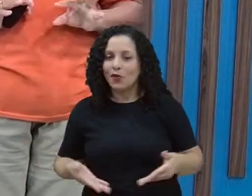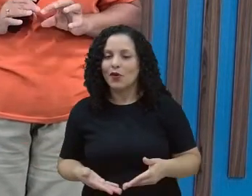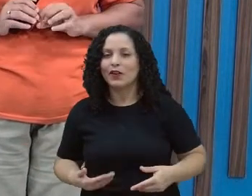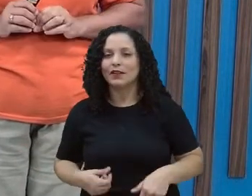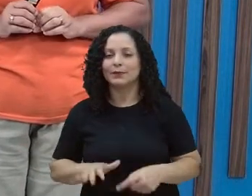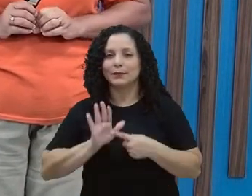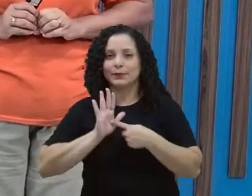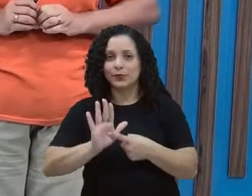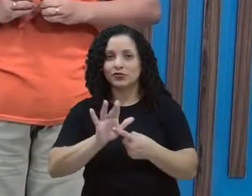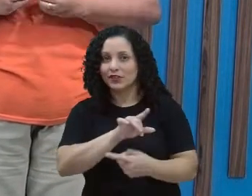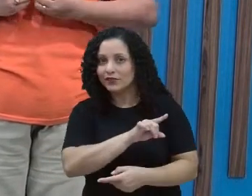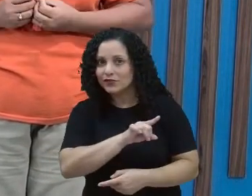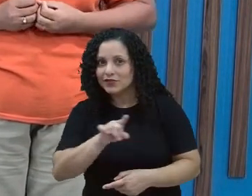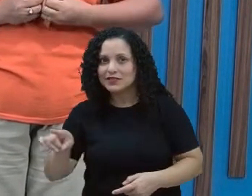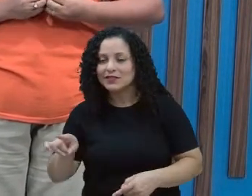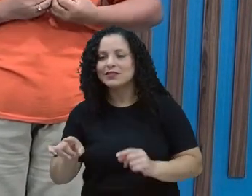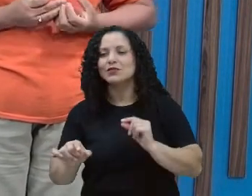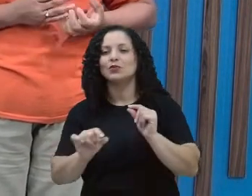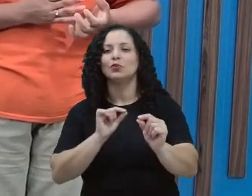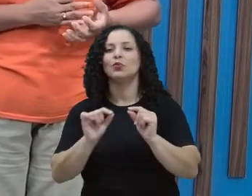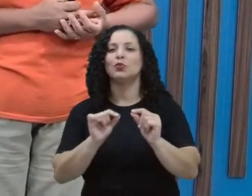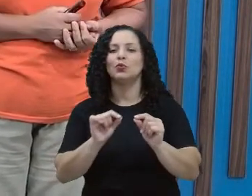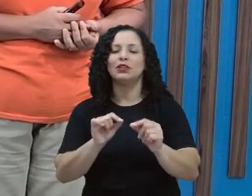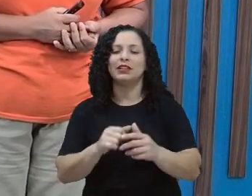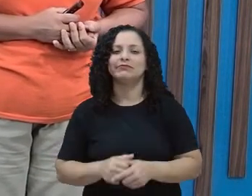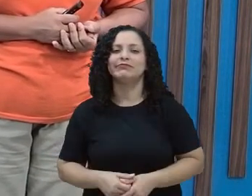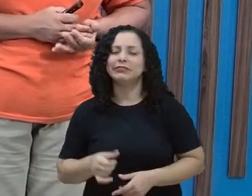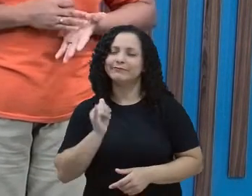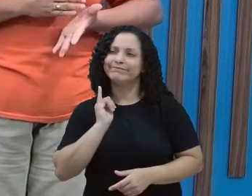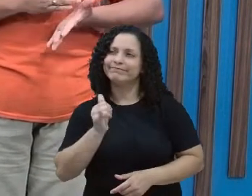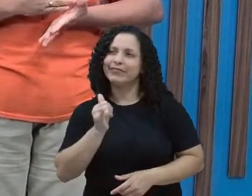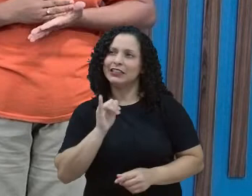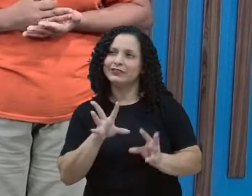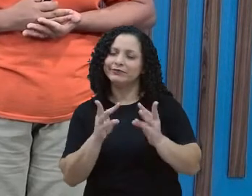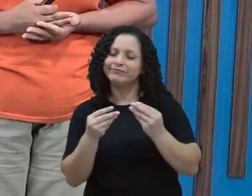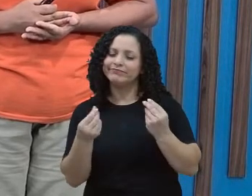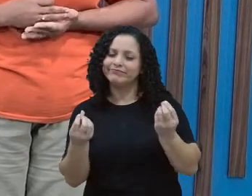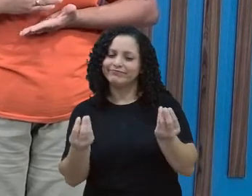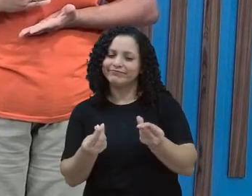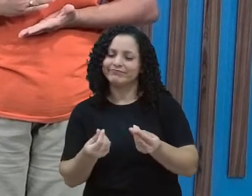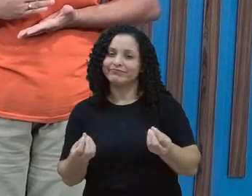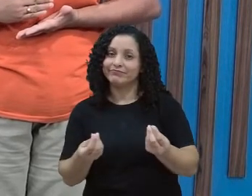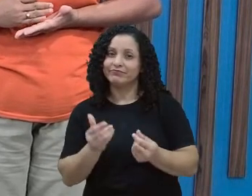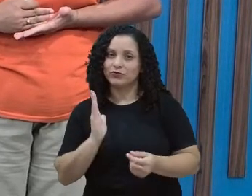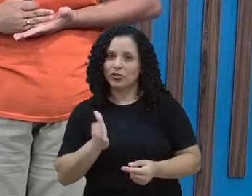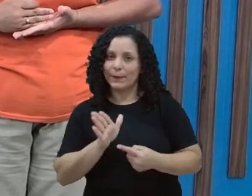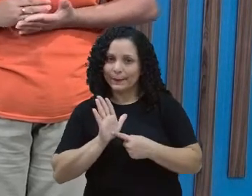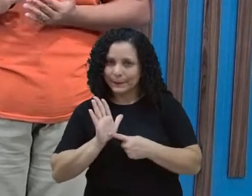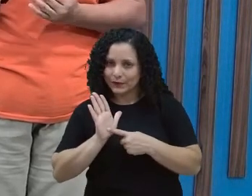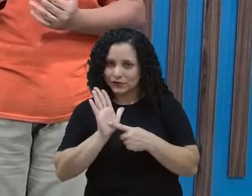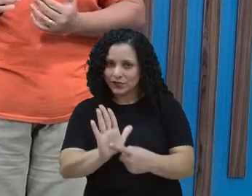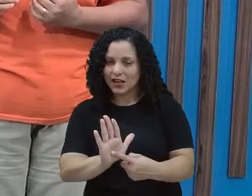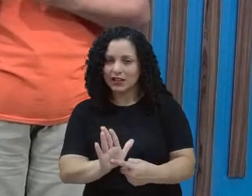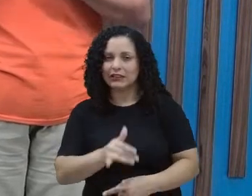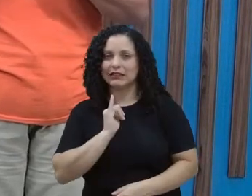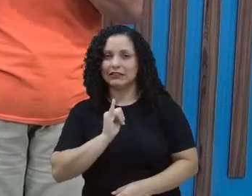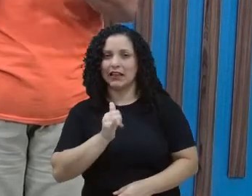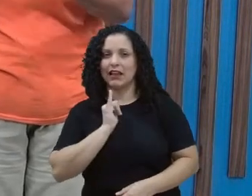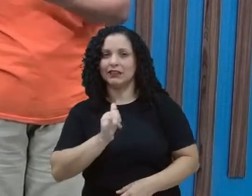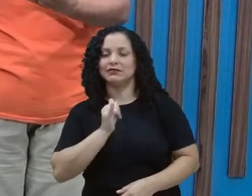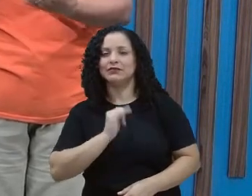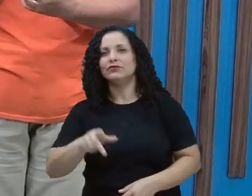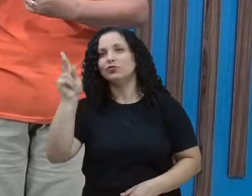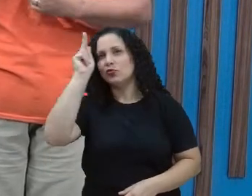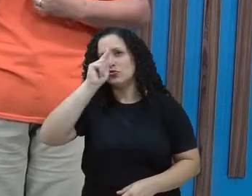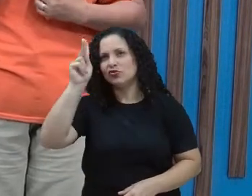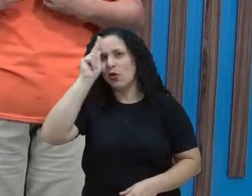para vocês hoje um gostinho desta narrativa. Eu já falei para vocês que narrativa é uma história